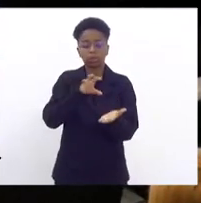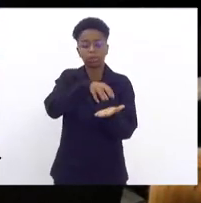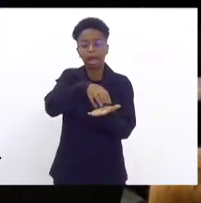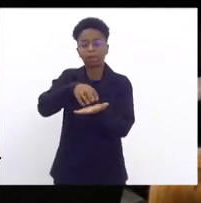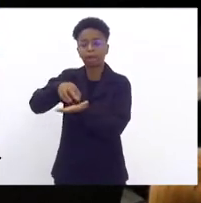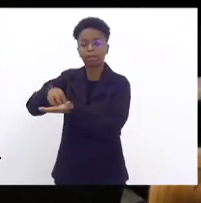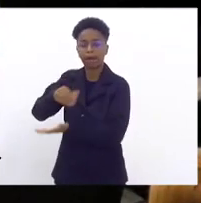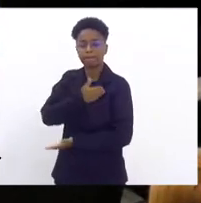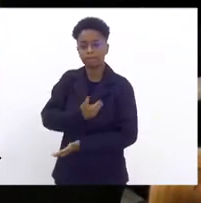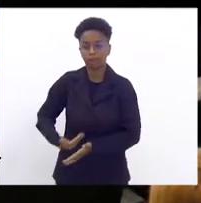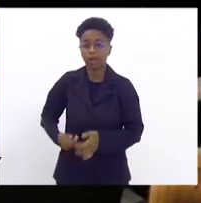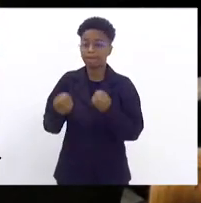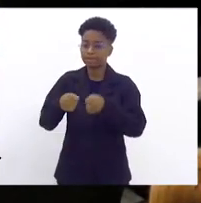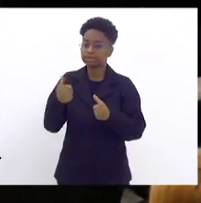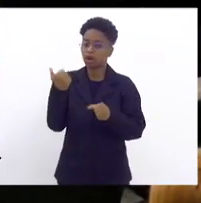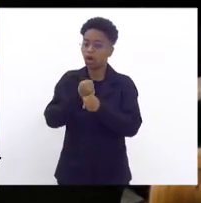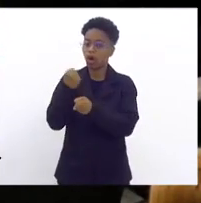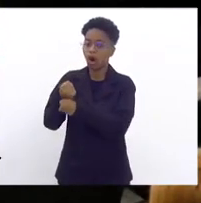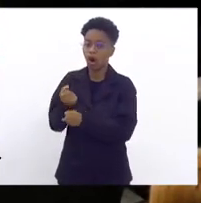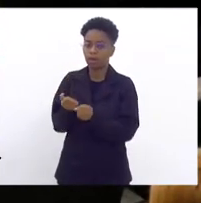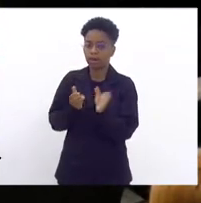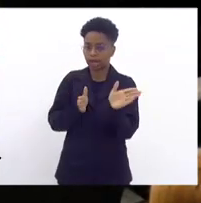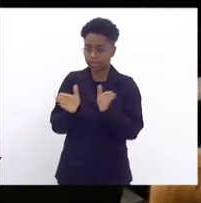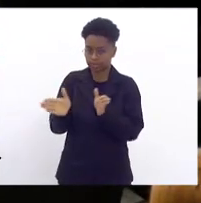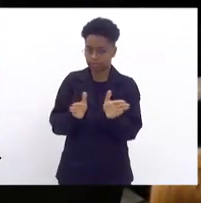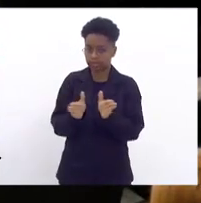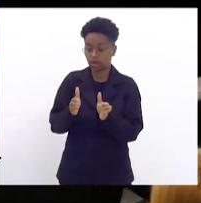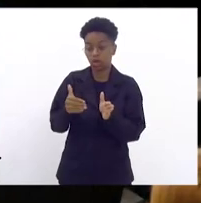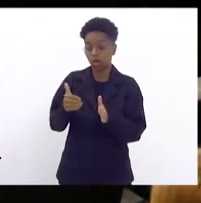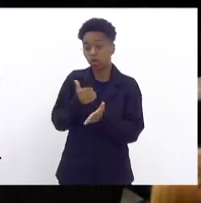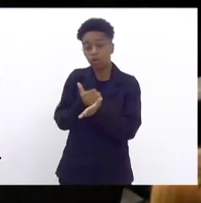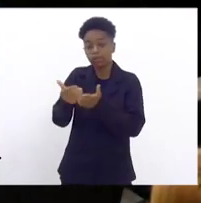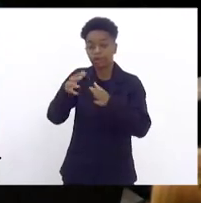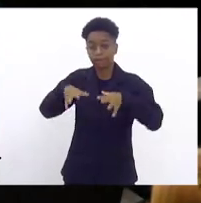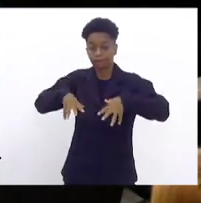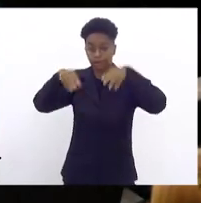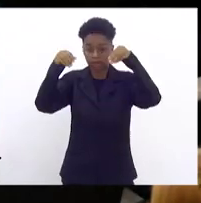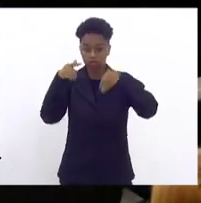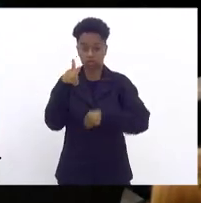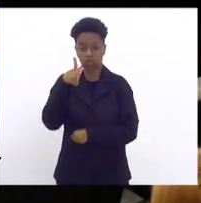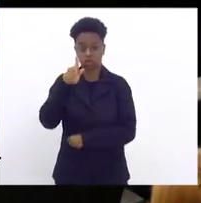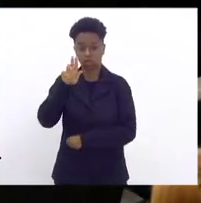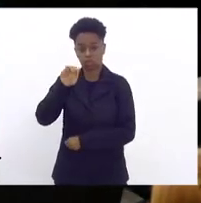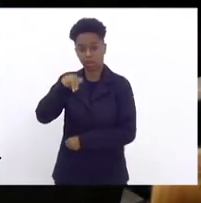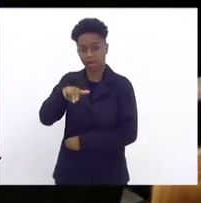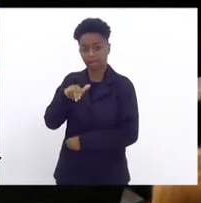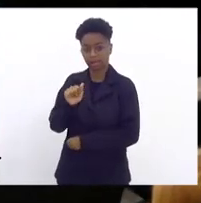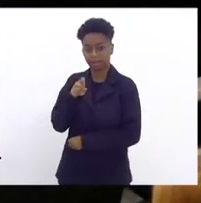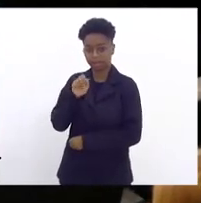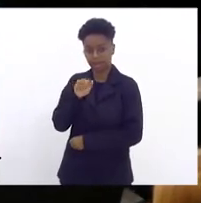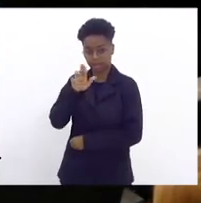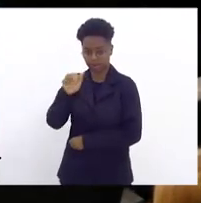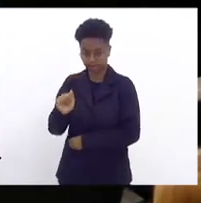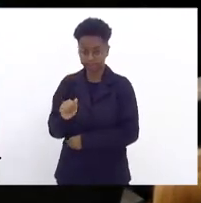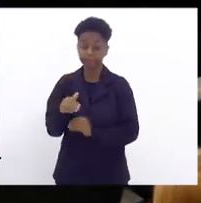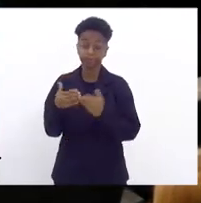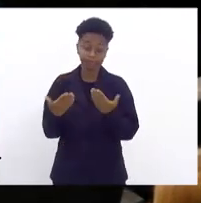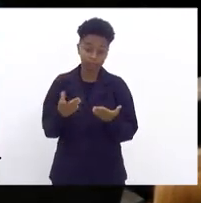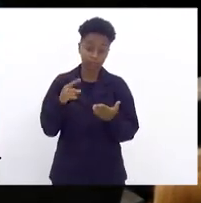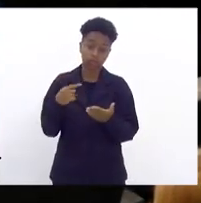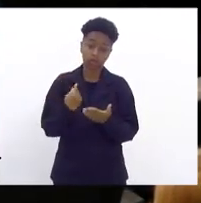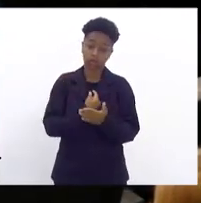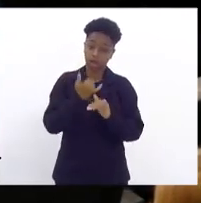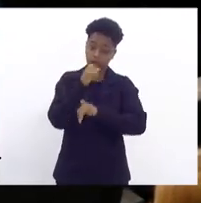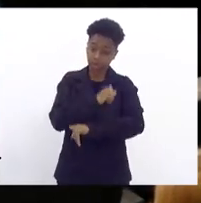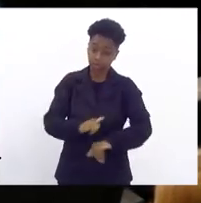há necessidade de obras de adaptabilidade a começar pelo Palácio Guanabara e assim é um eu a gente pode anunciar